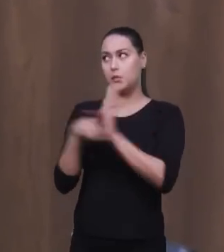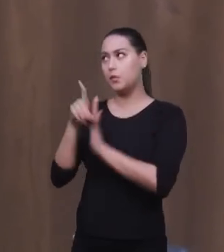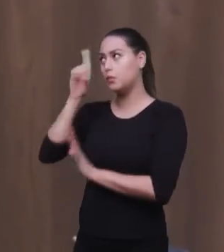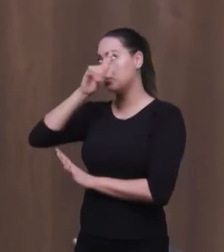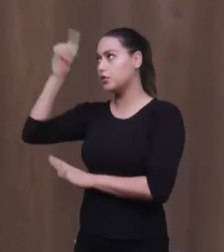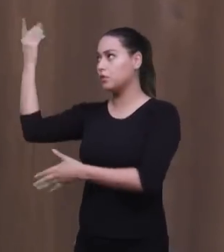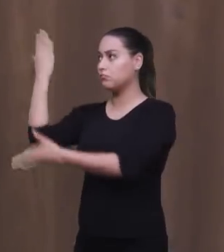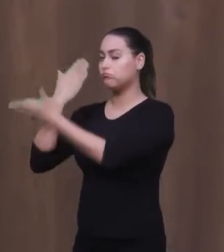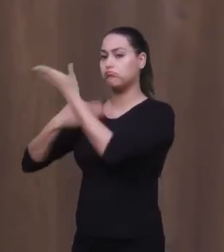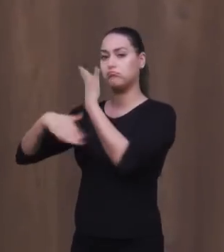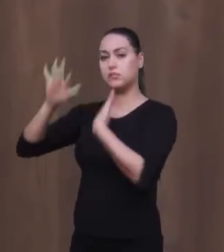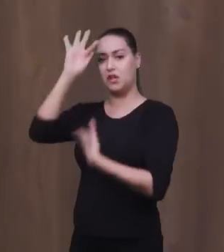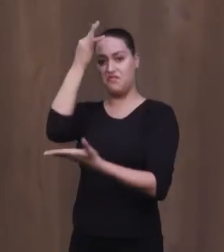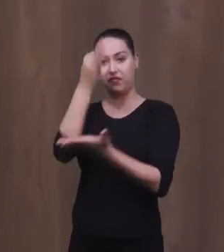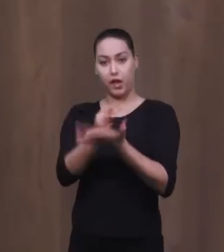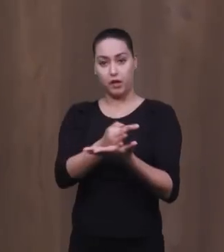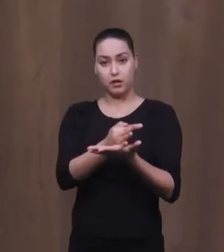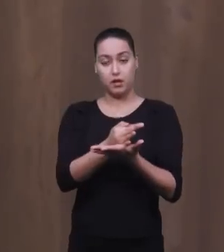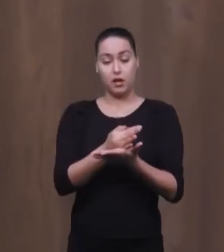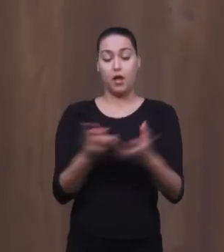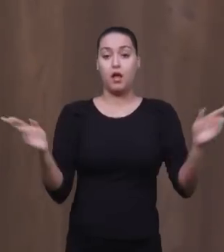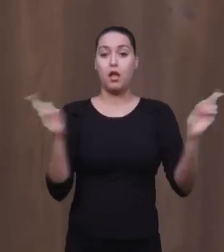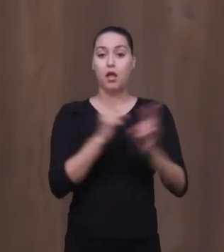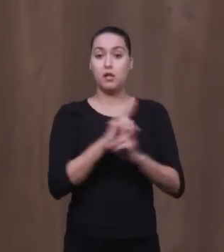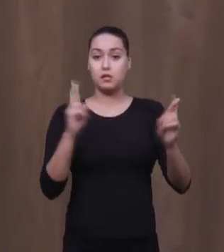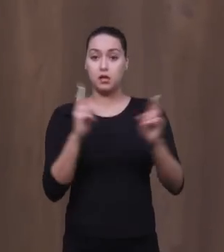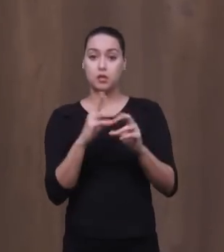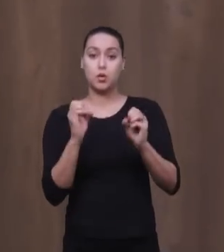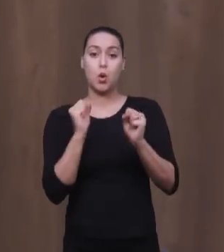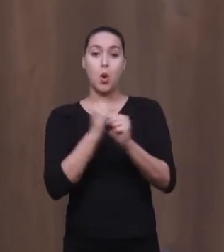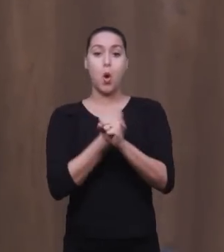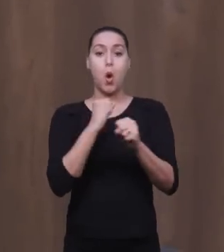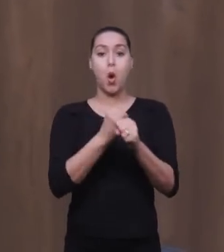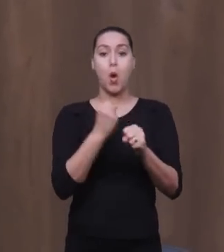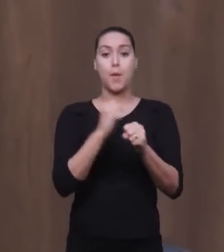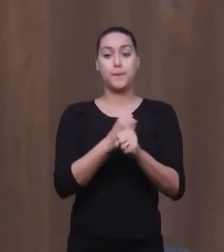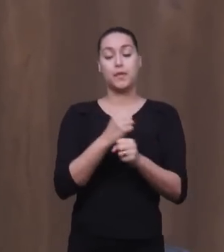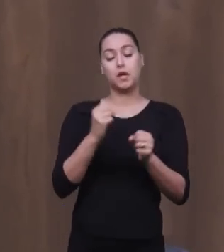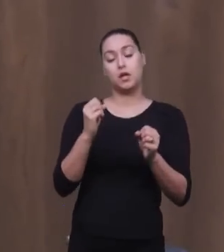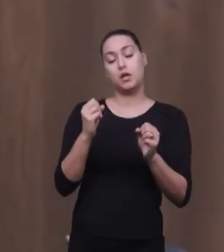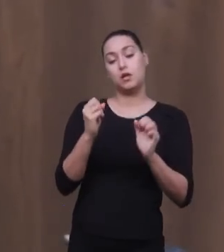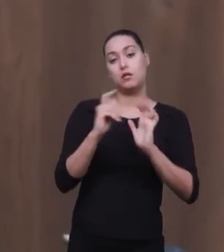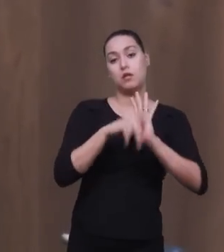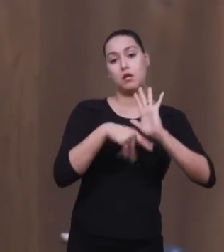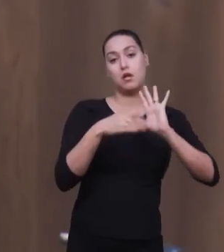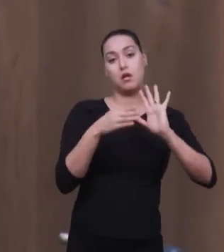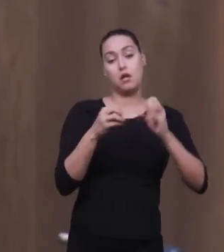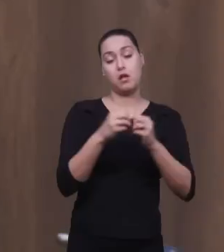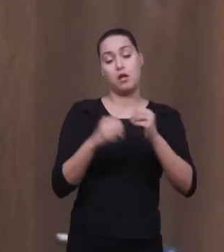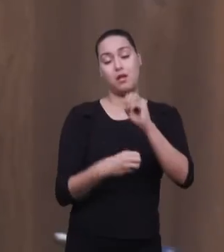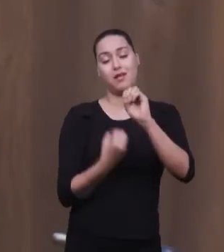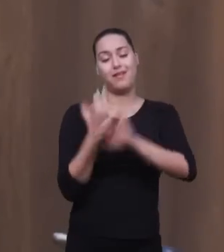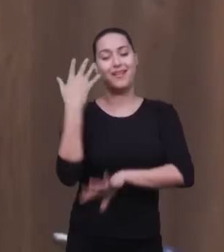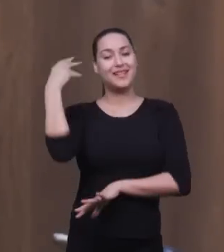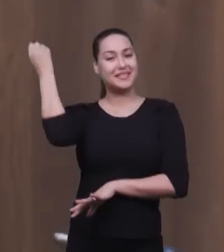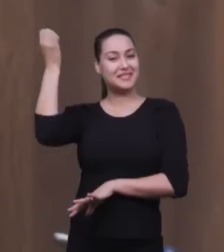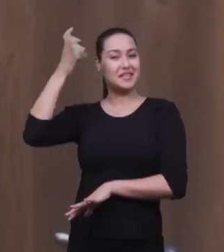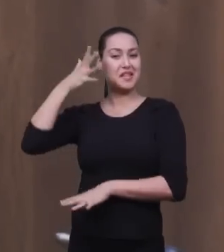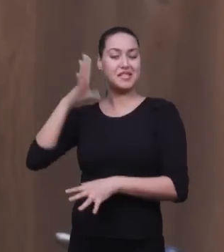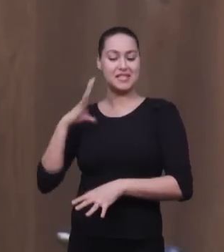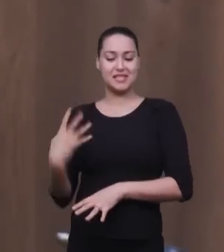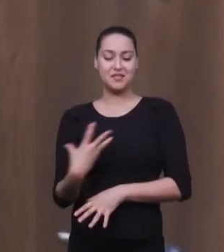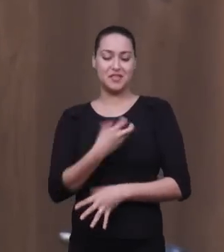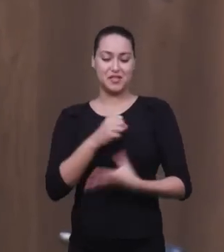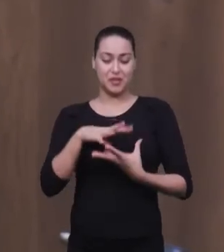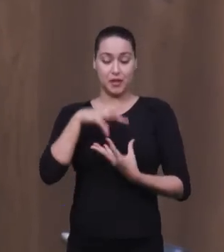vem de Deus. Ela está relacionada a uma obra que a Bíblia chama de uma obra redentora de Deus, para salvar a